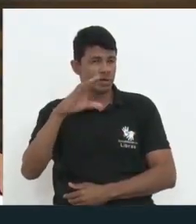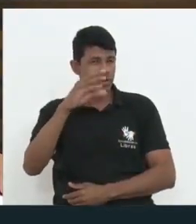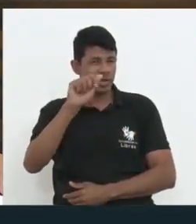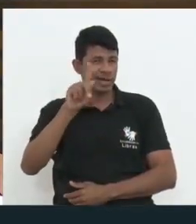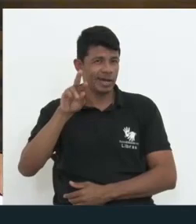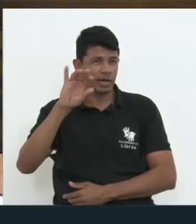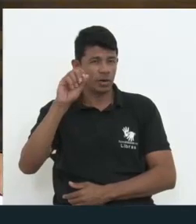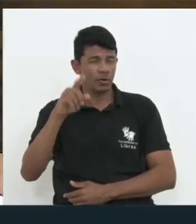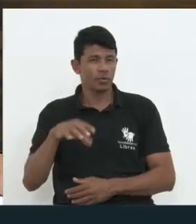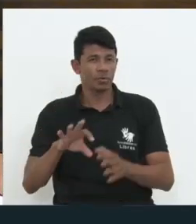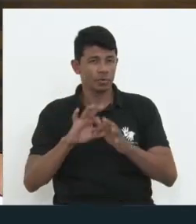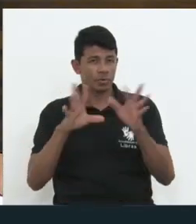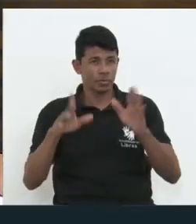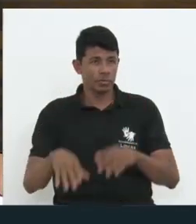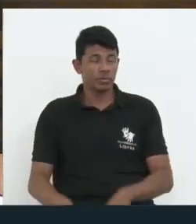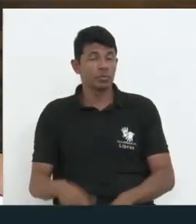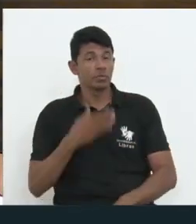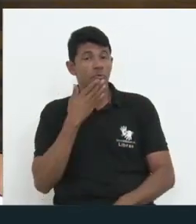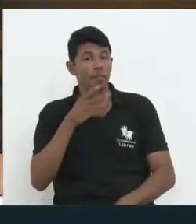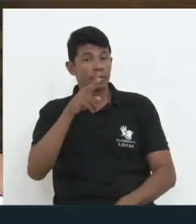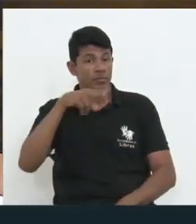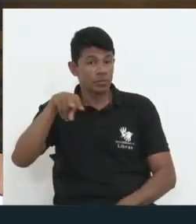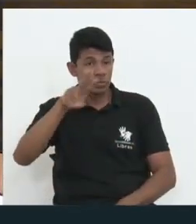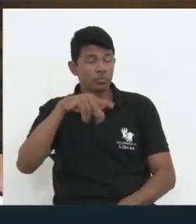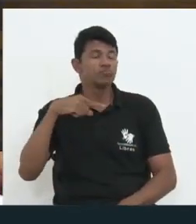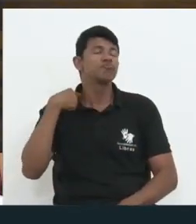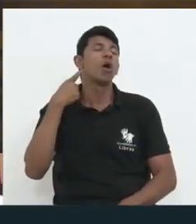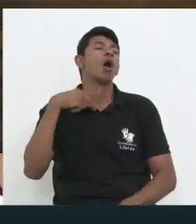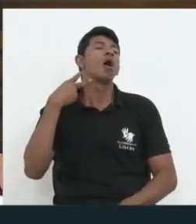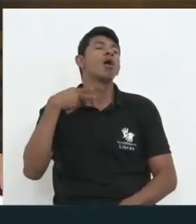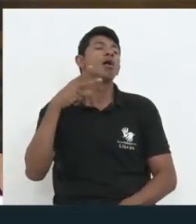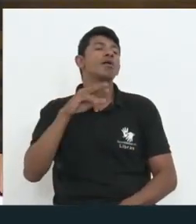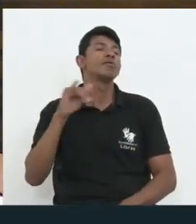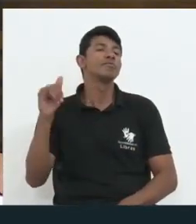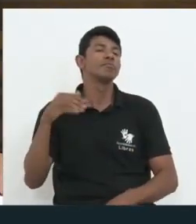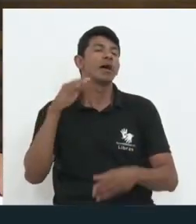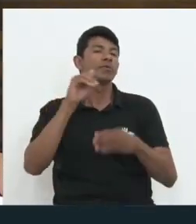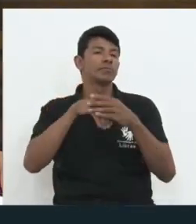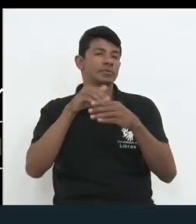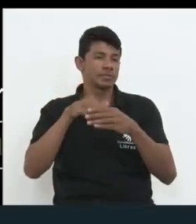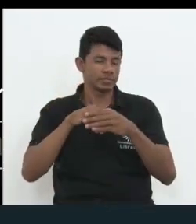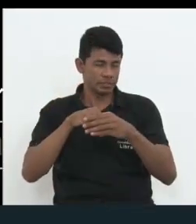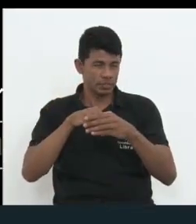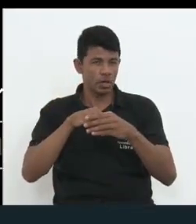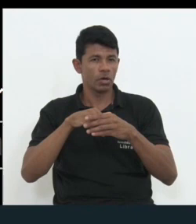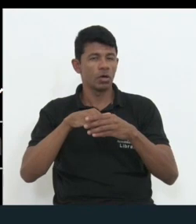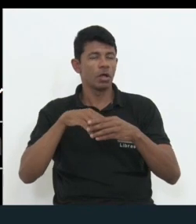deliberação. Solicito aos senhores vereadores que utilizem os terminais para o voto eletrônico.